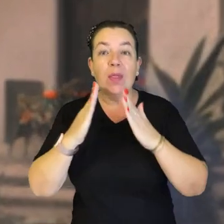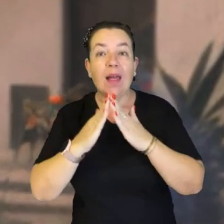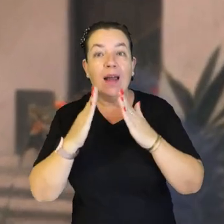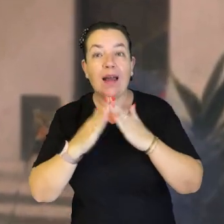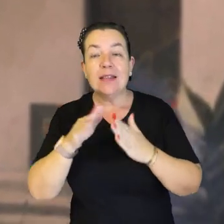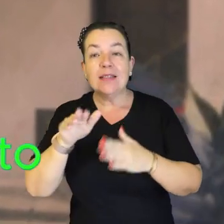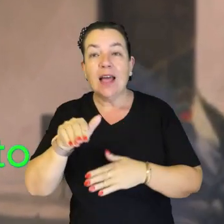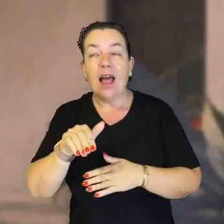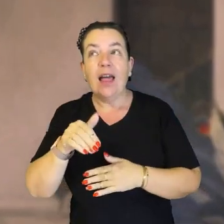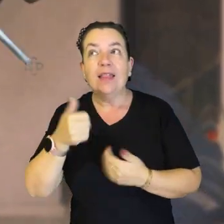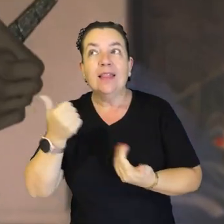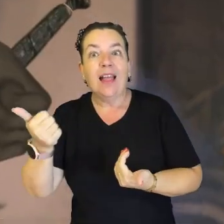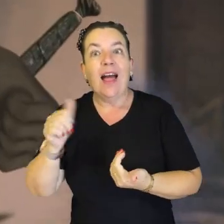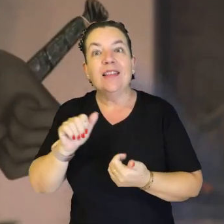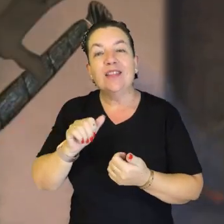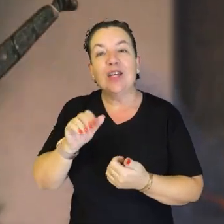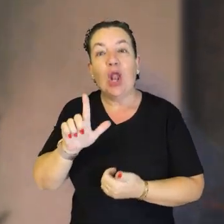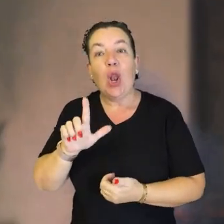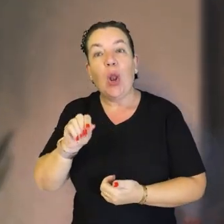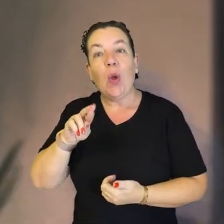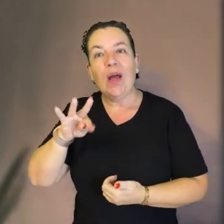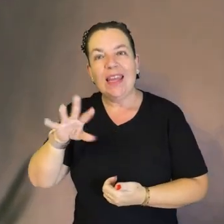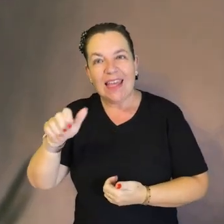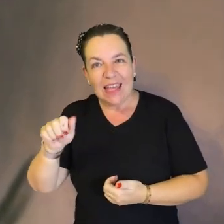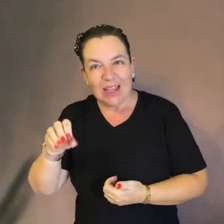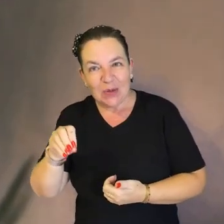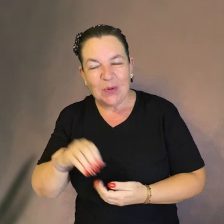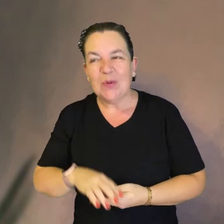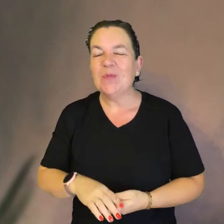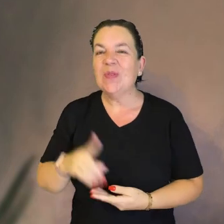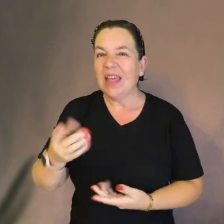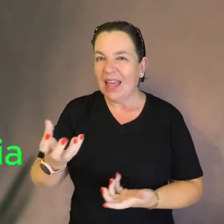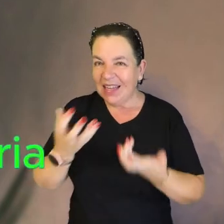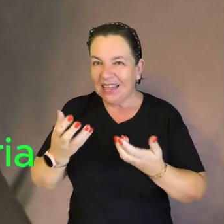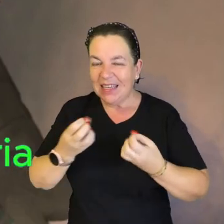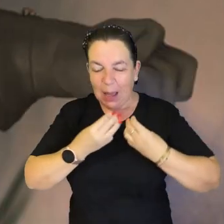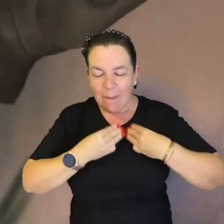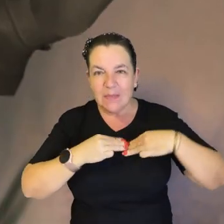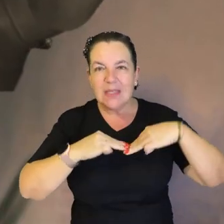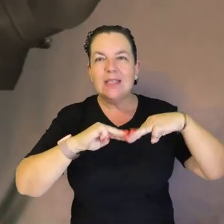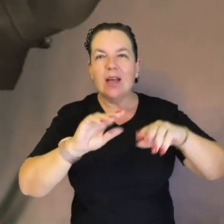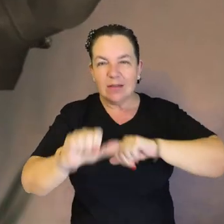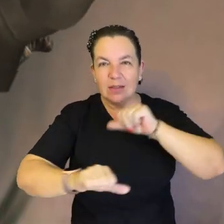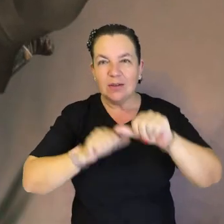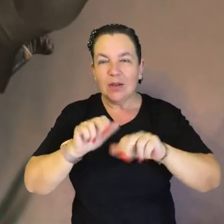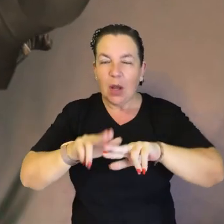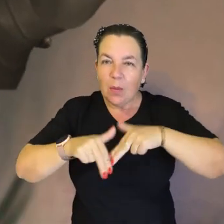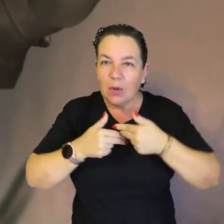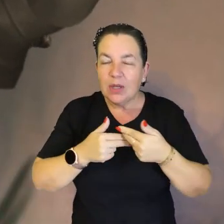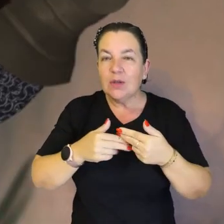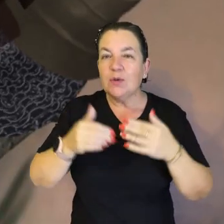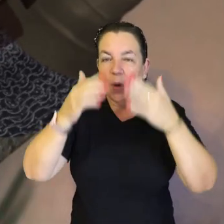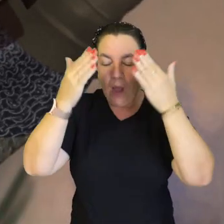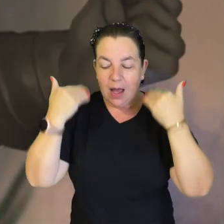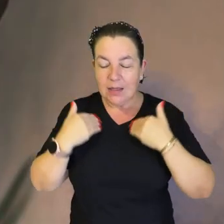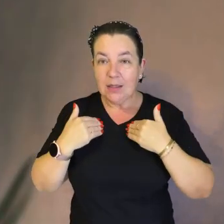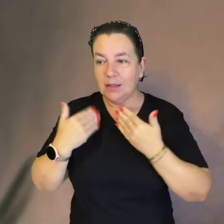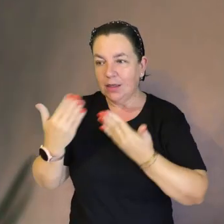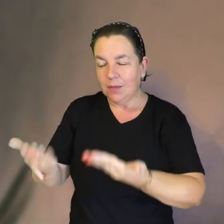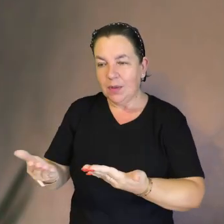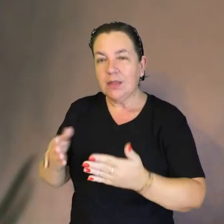Irmãs de Nossa Senhora de Loreto, situada na Irlanda. Seu grande sonho era se tornar missionária. Por isso, as irmãs a transferiram